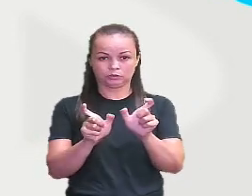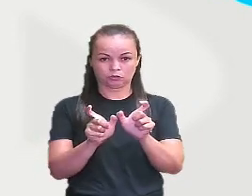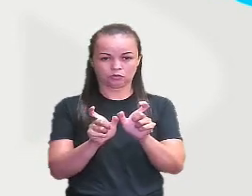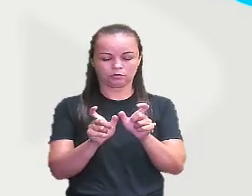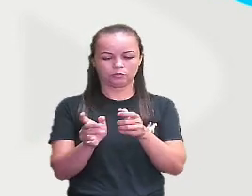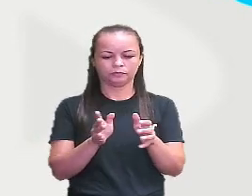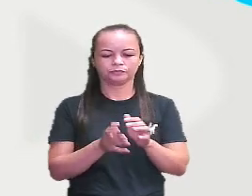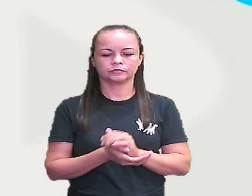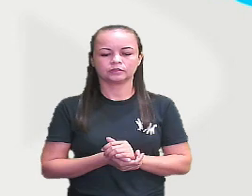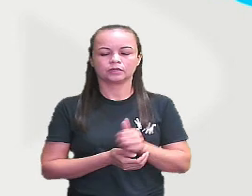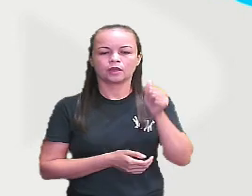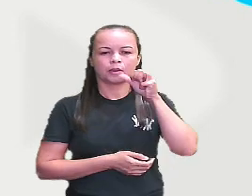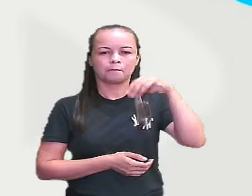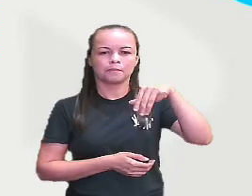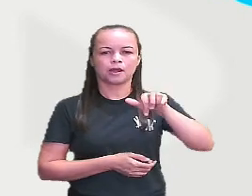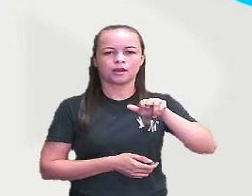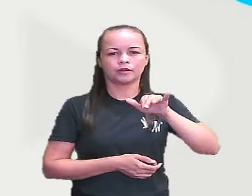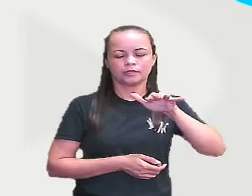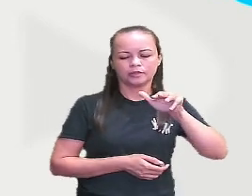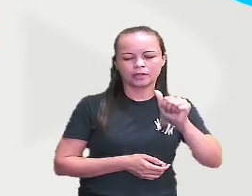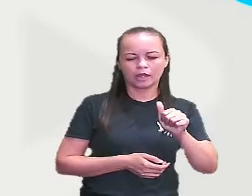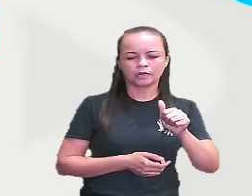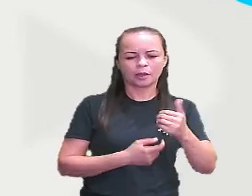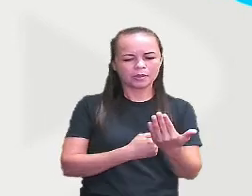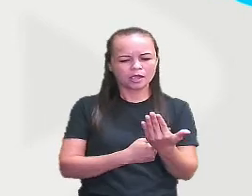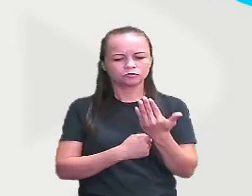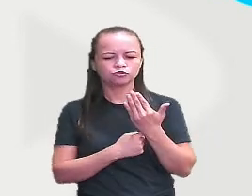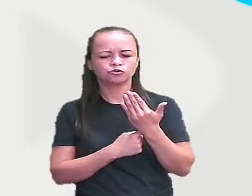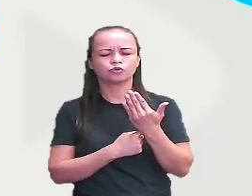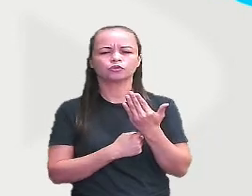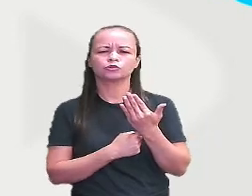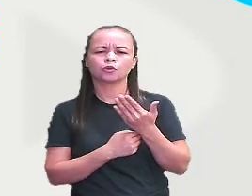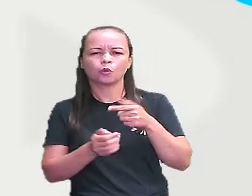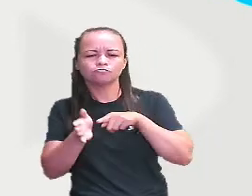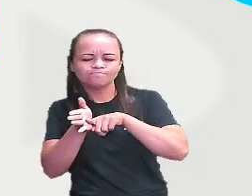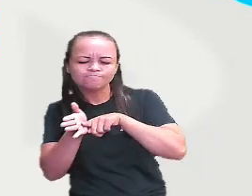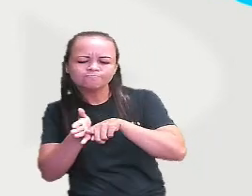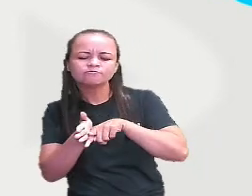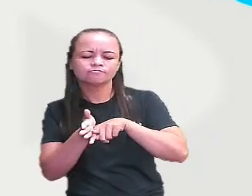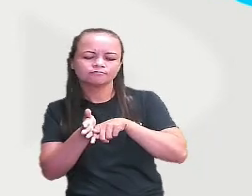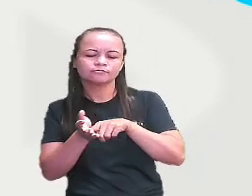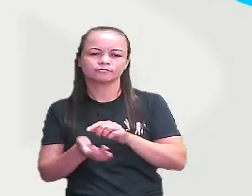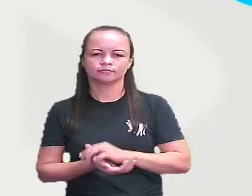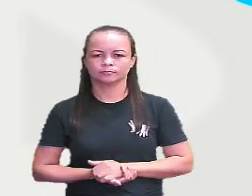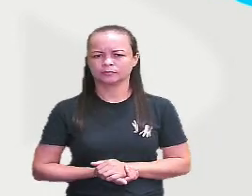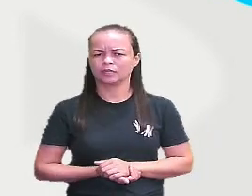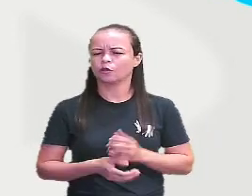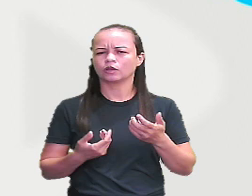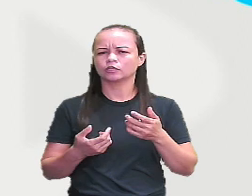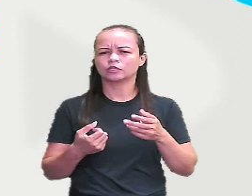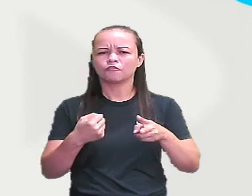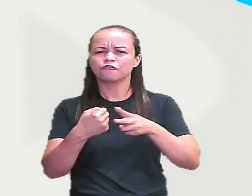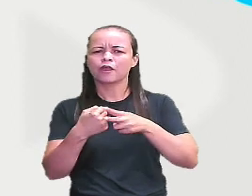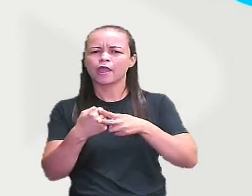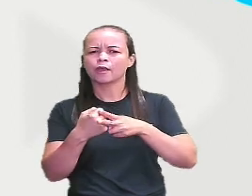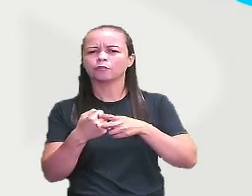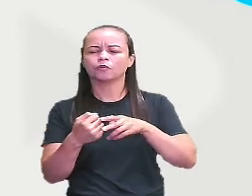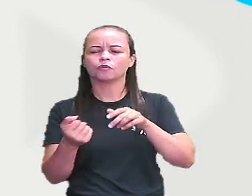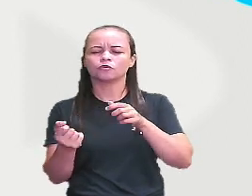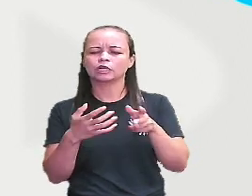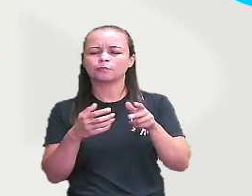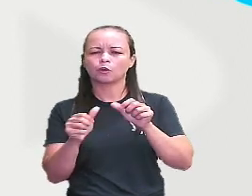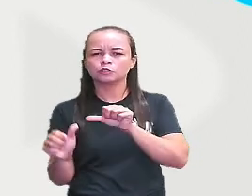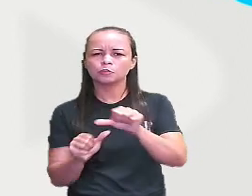na pesquisa. Então, qual outro verbo que eu poderia utilizar aí para substituir esse verbo, né? Auxiliou.